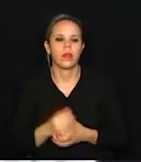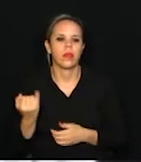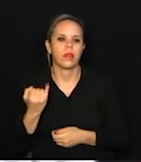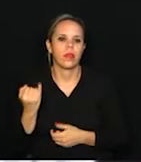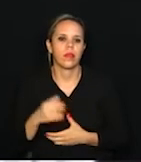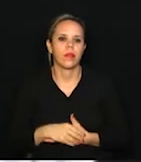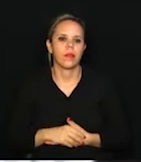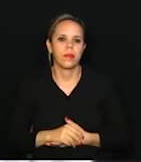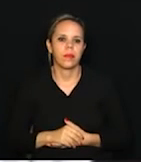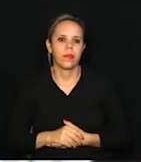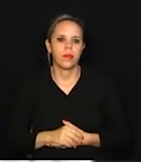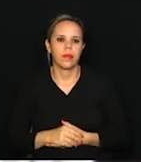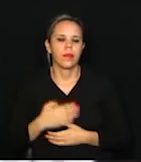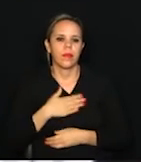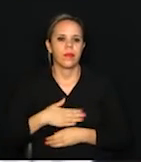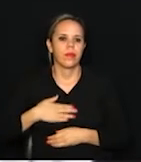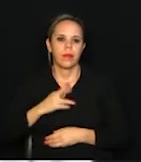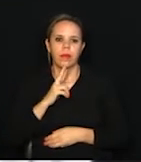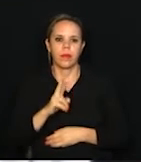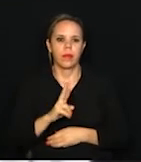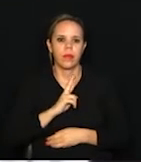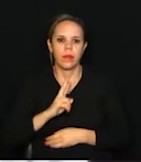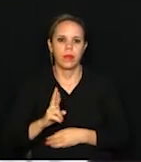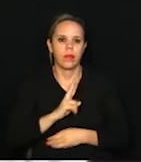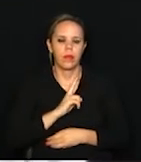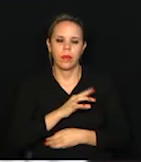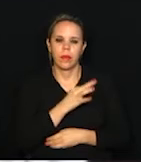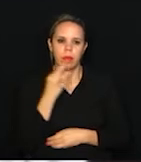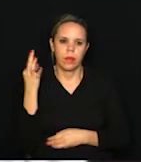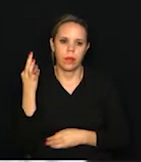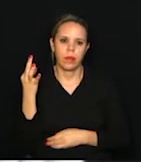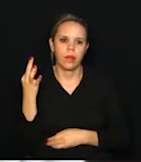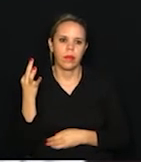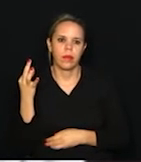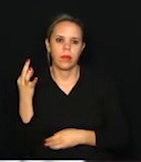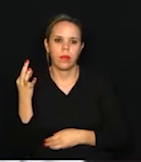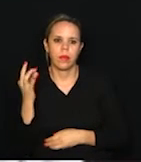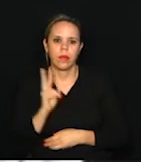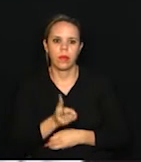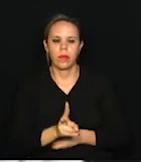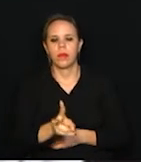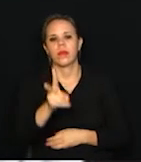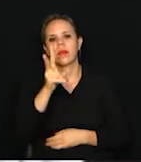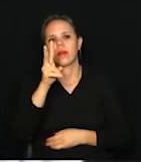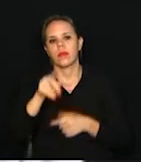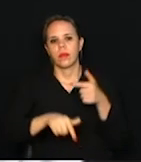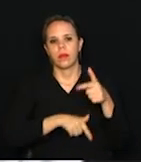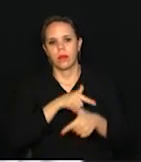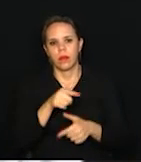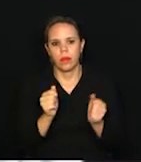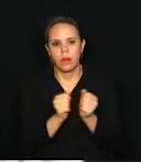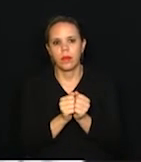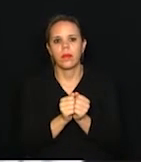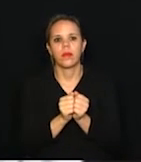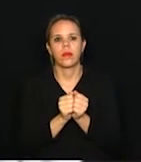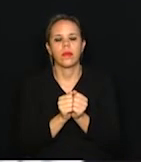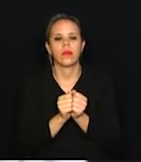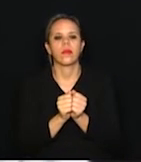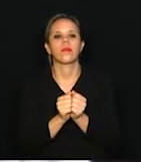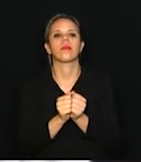precisas. Fiquei satisfeito com todas as respostas e seguiremos aí trabalhando juntos